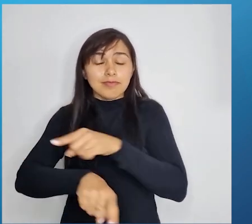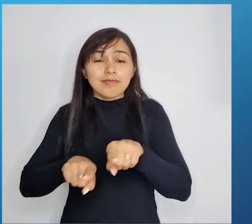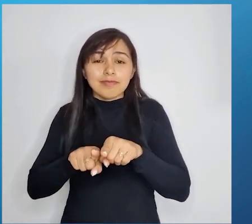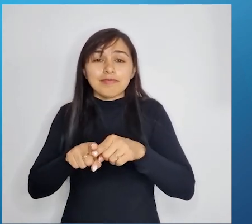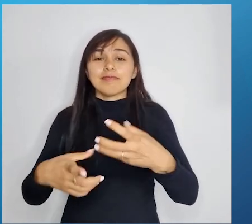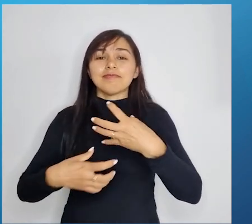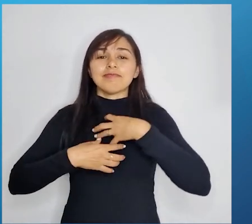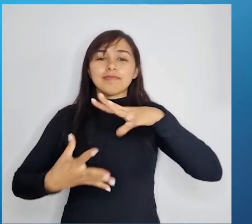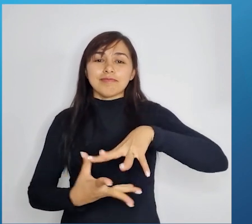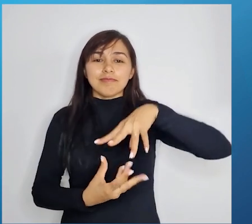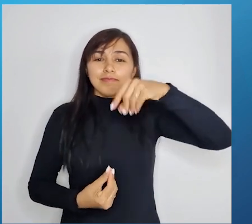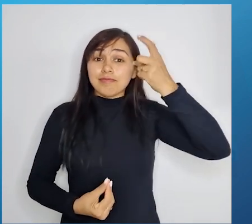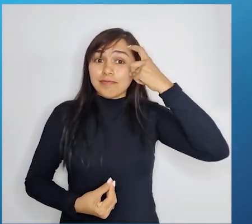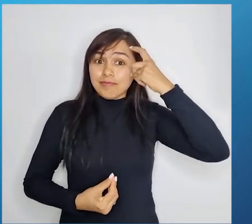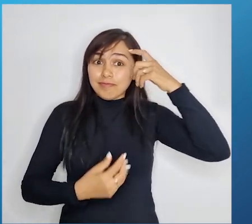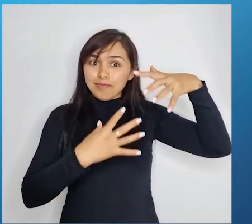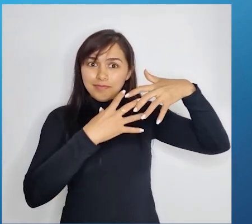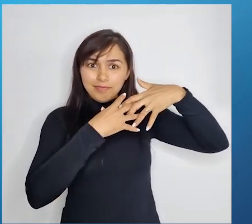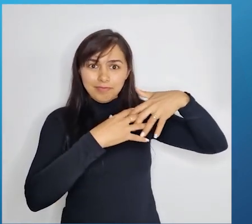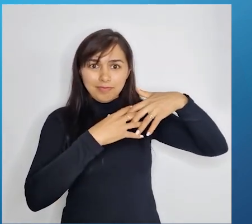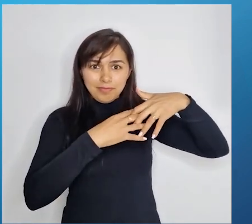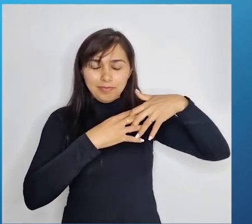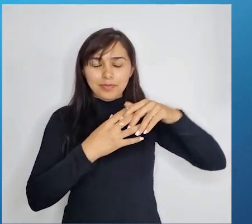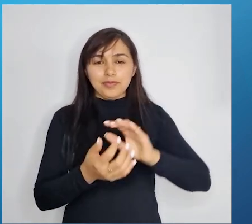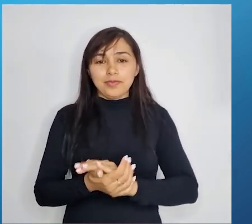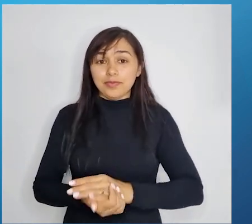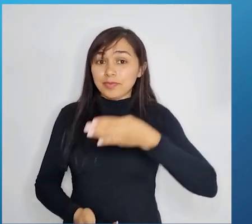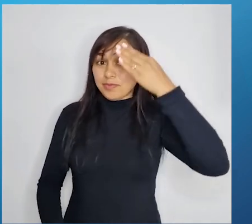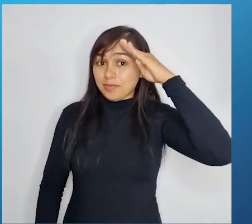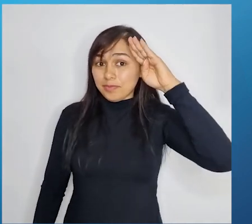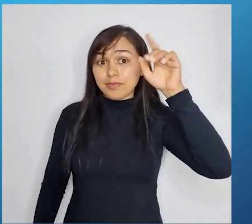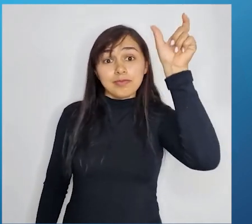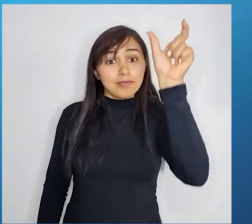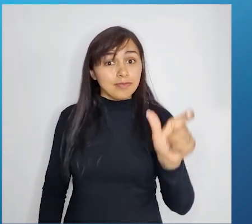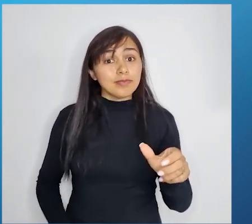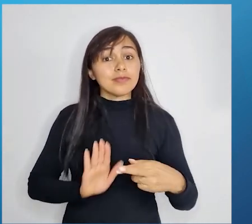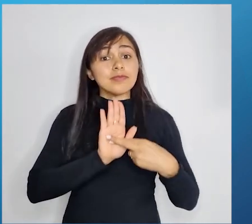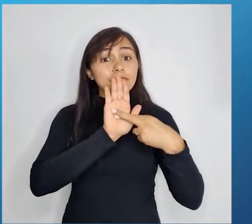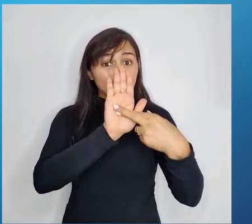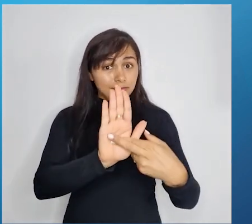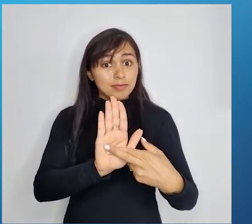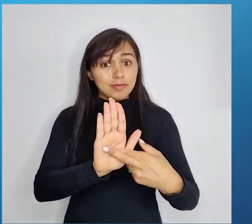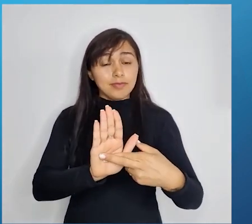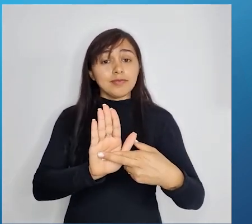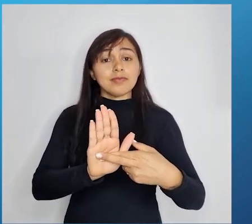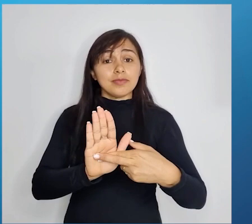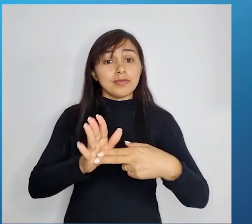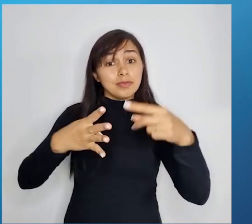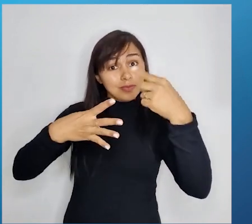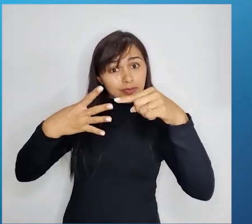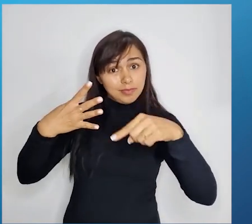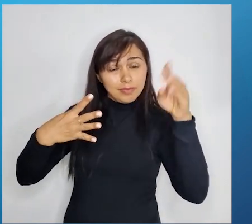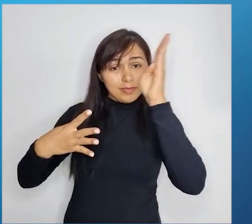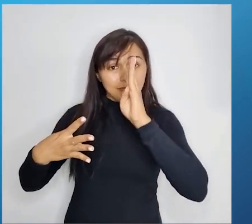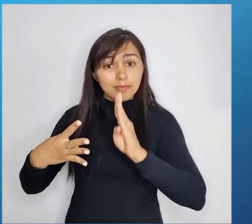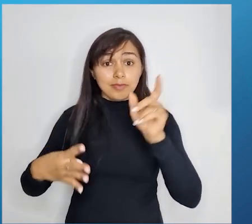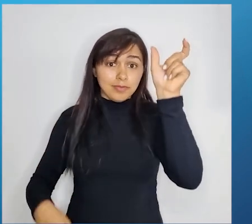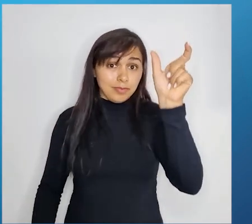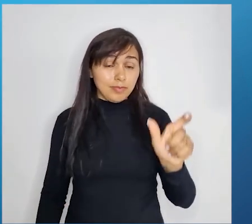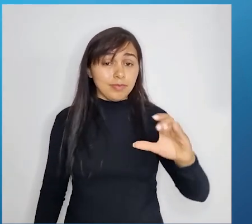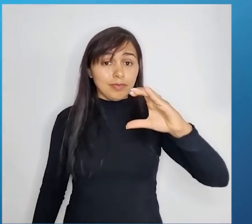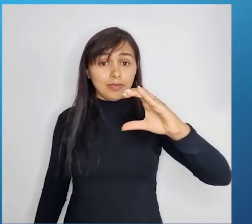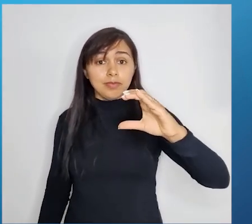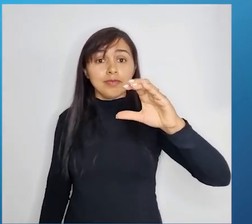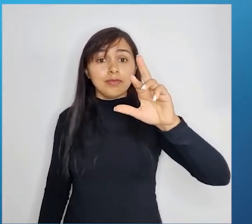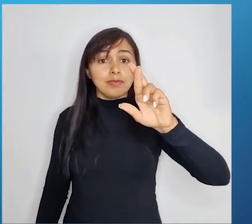estados de alma e reflexões filosóficas. Um dos principais representantes do simbolismo brasileiro foi o Cruz e